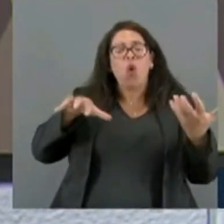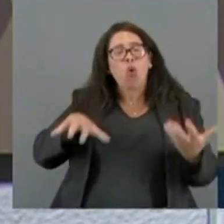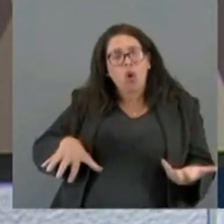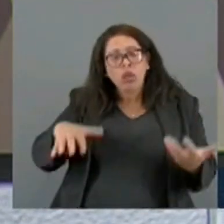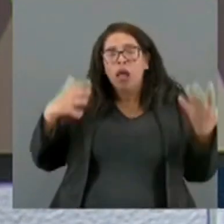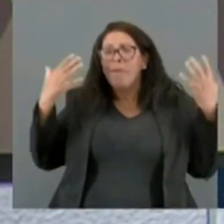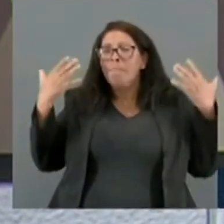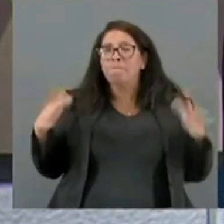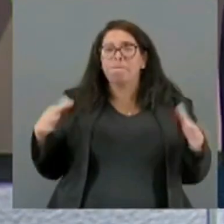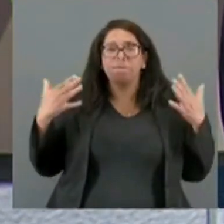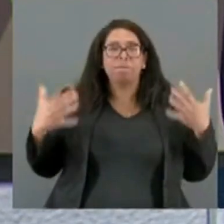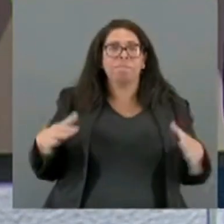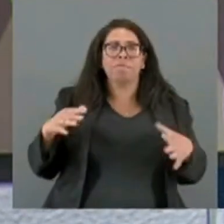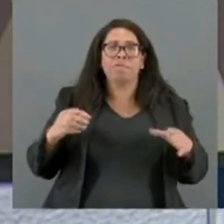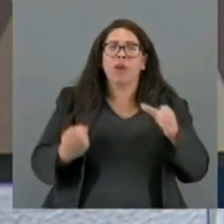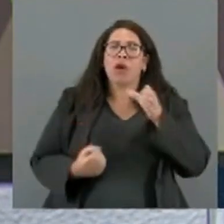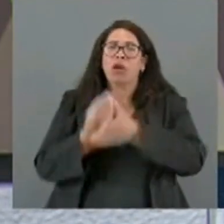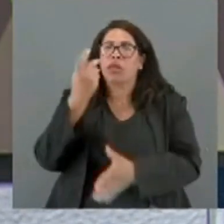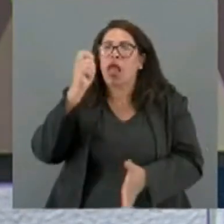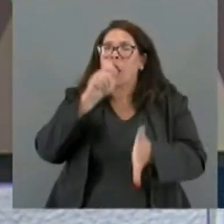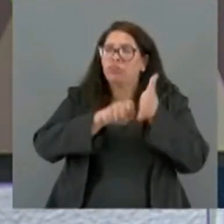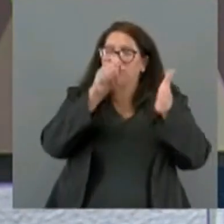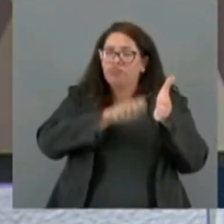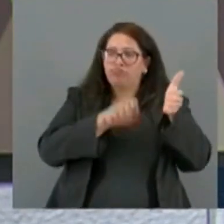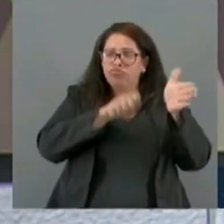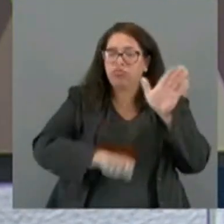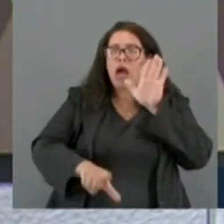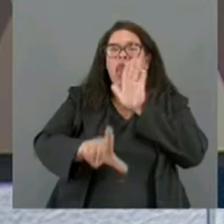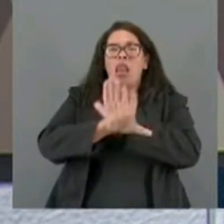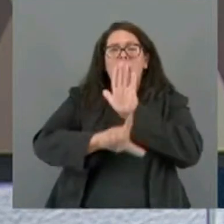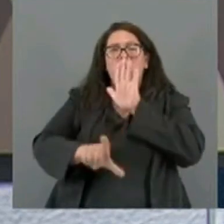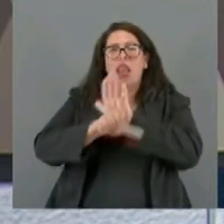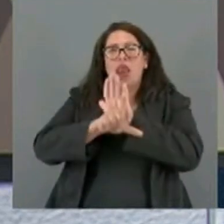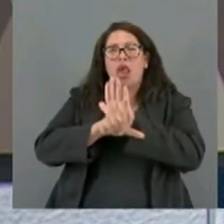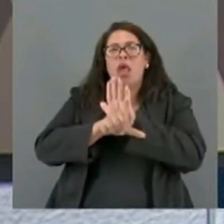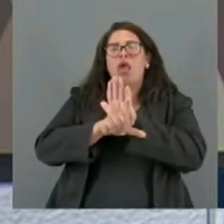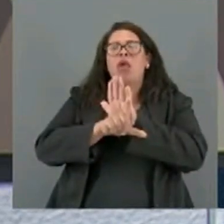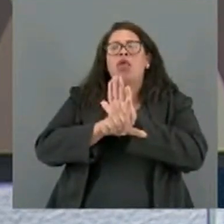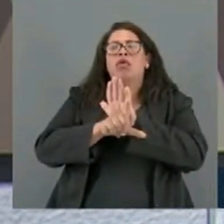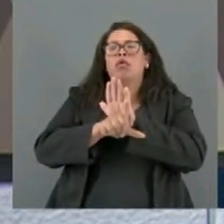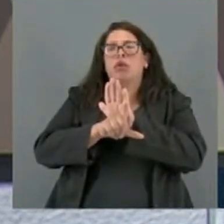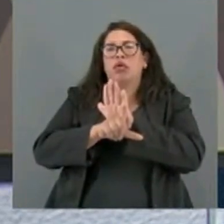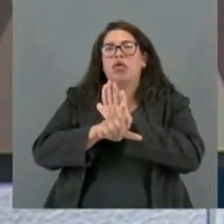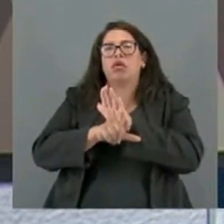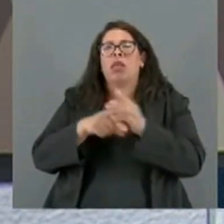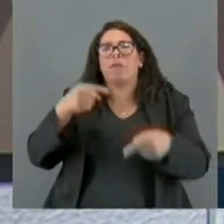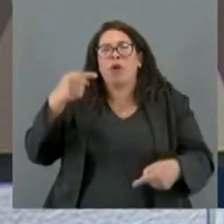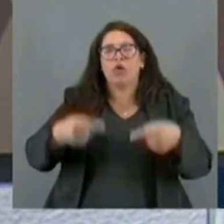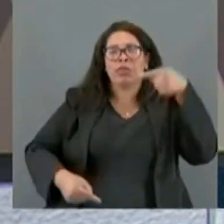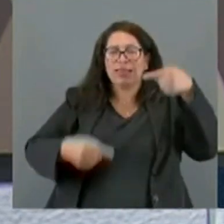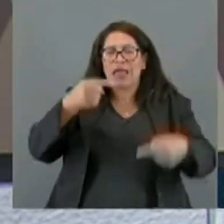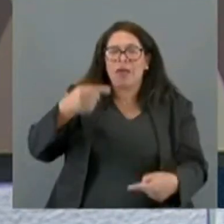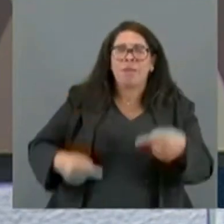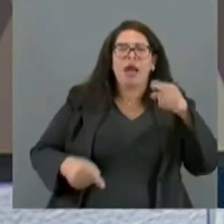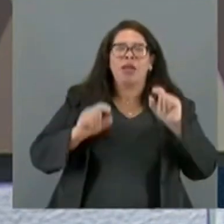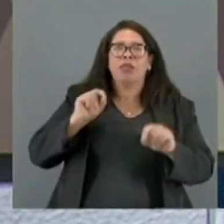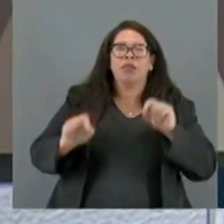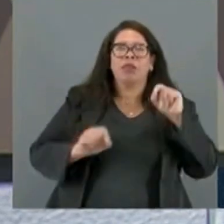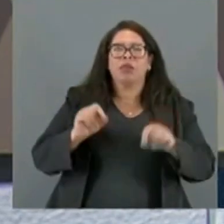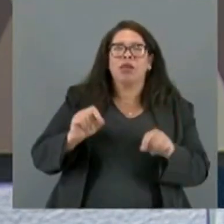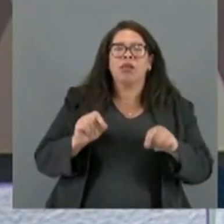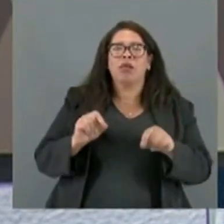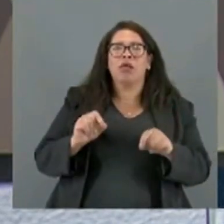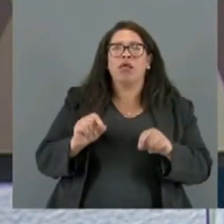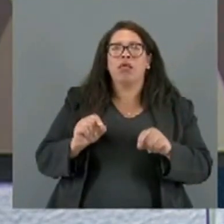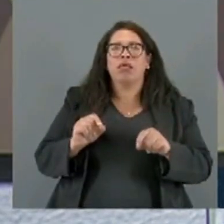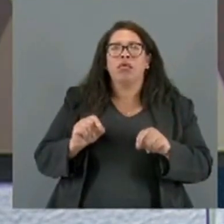Congresso, sobre a elaboração, sobre a exposição de motivo e os debates em seguida, a